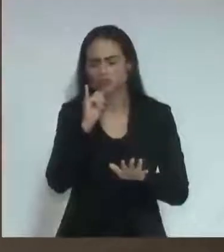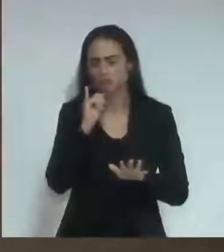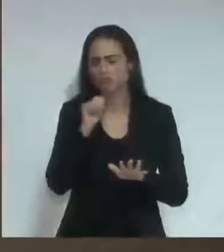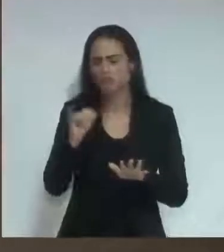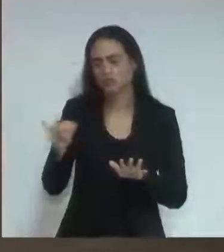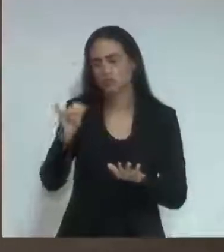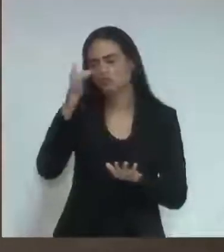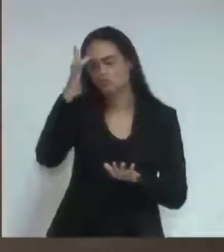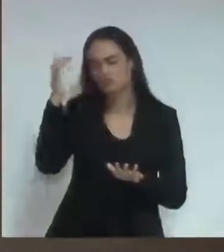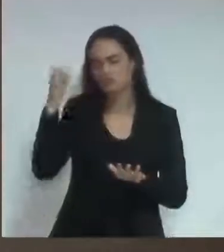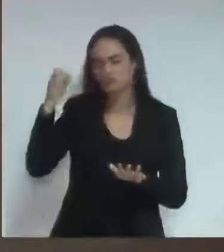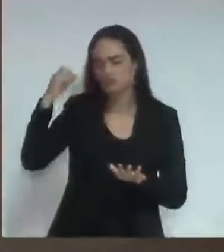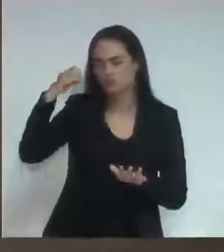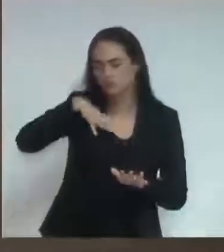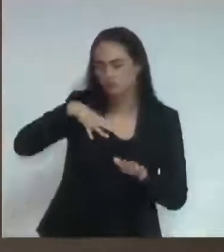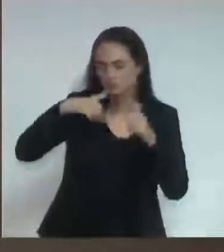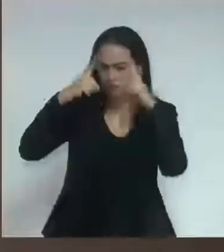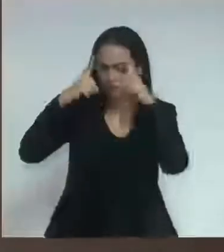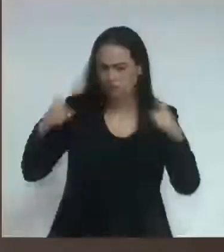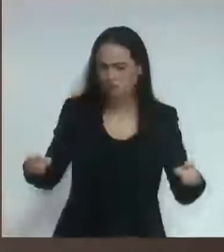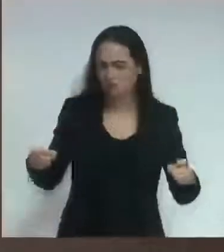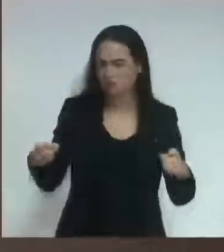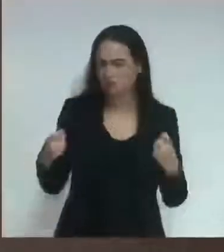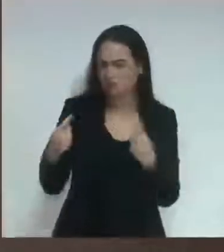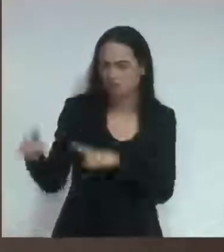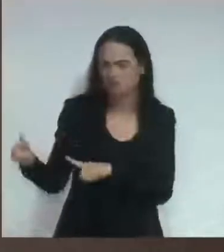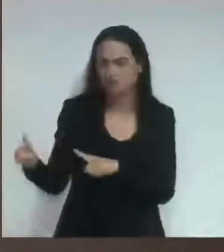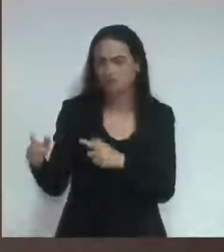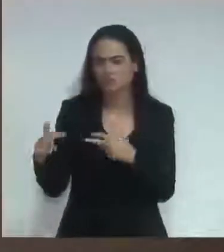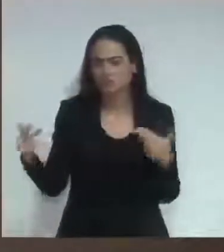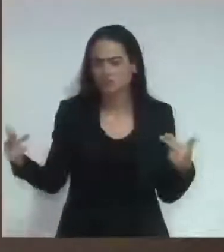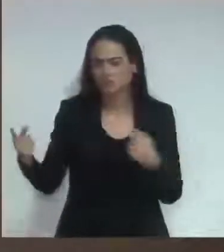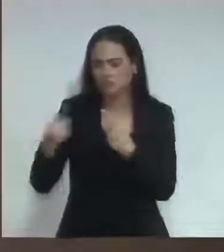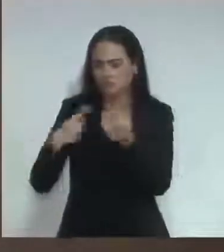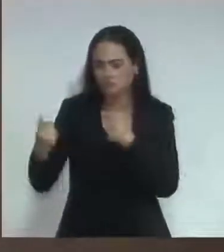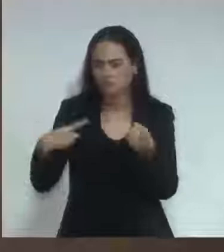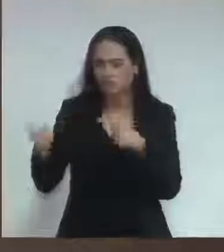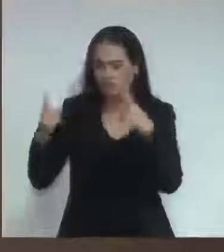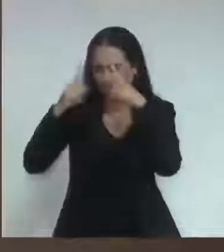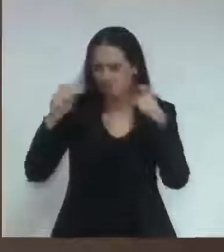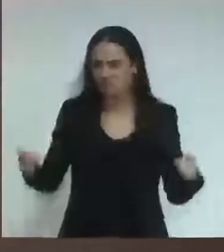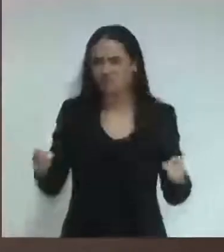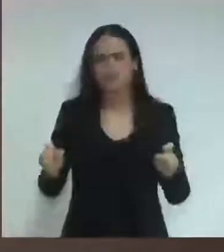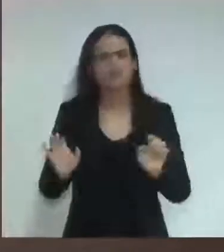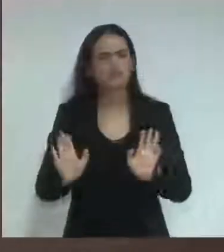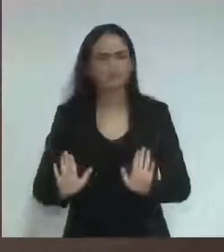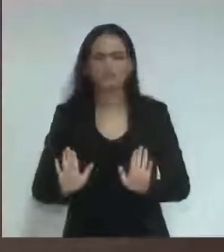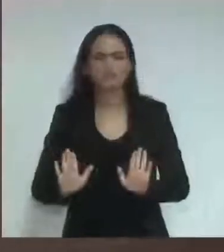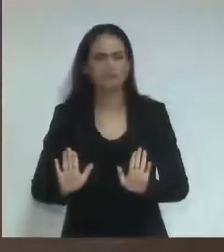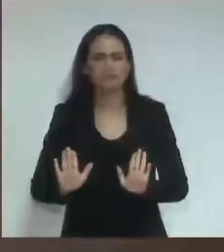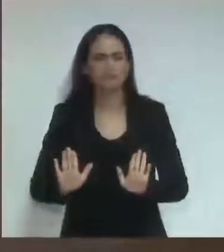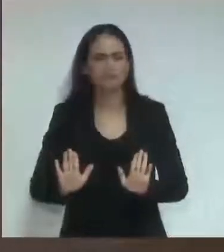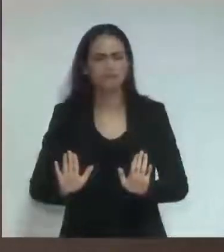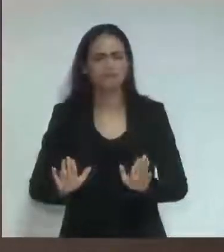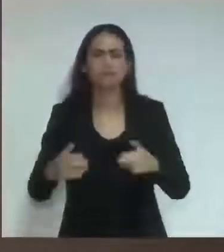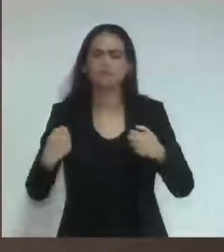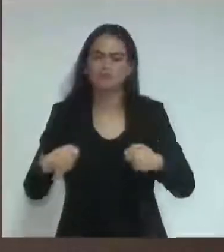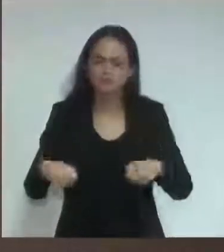absolutamente extremistas, né? É muito preocupante qualquer tipo de declaração